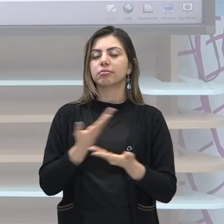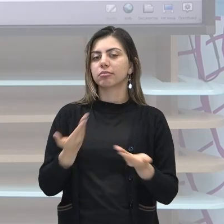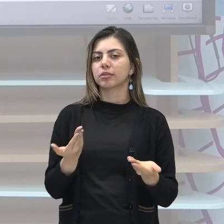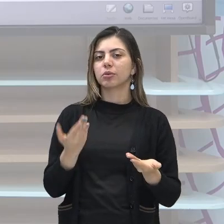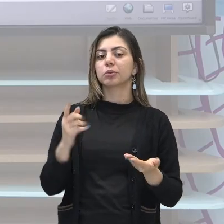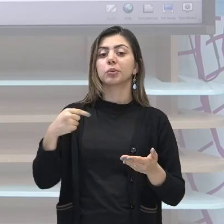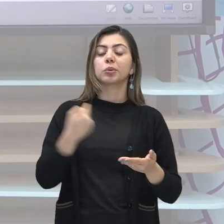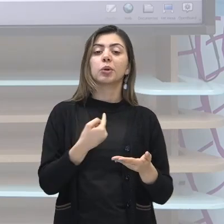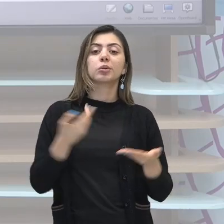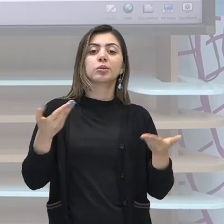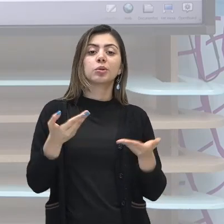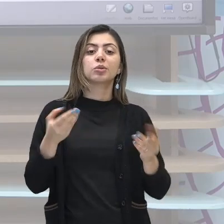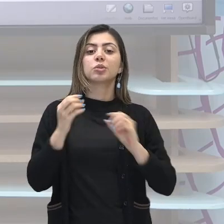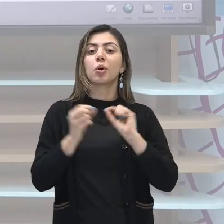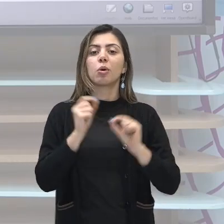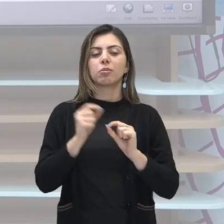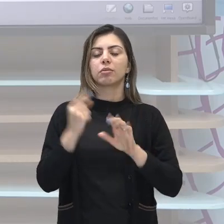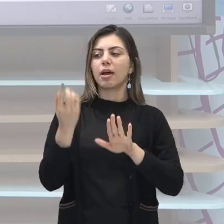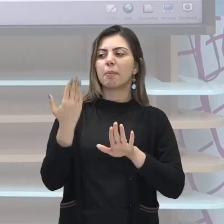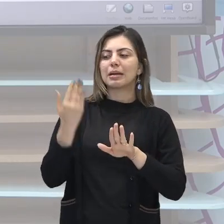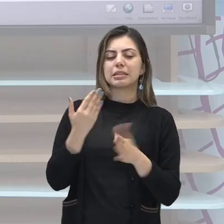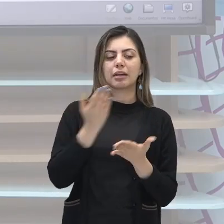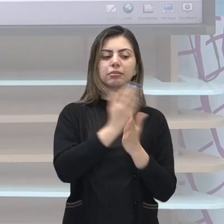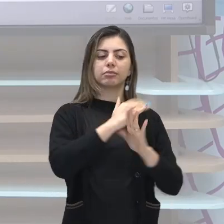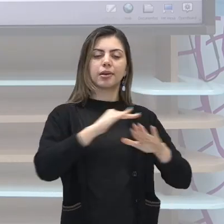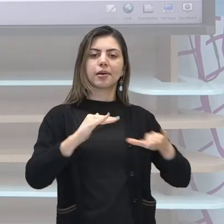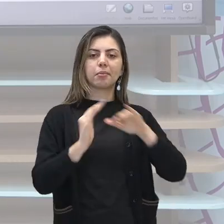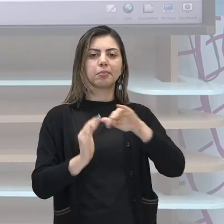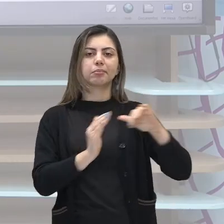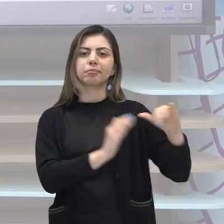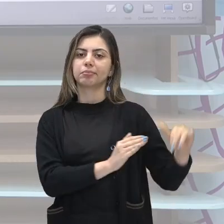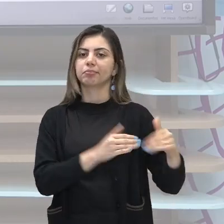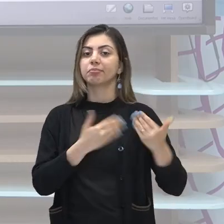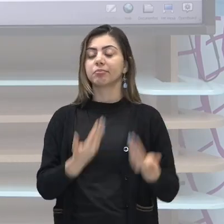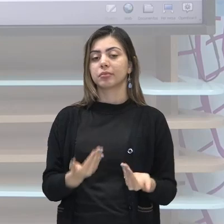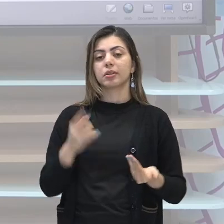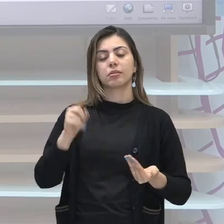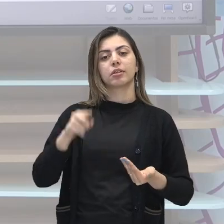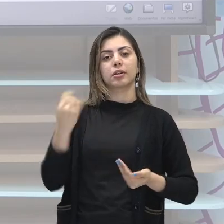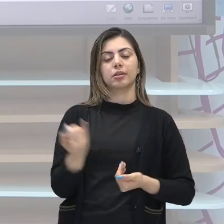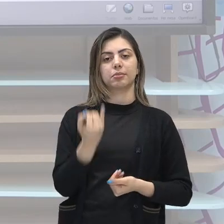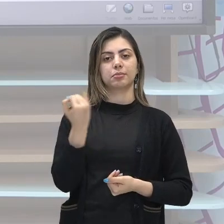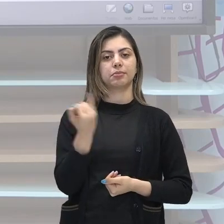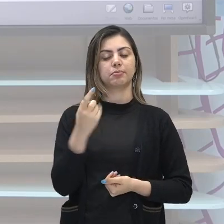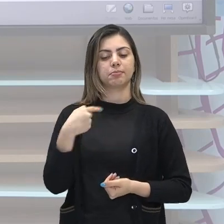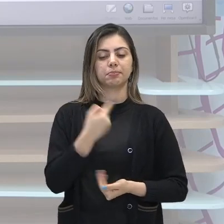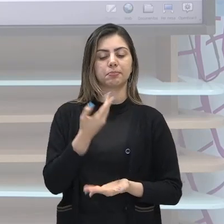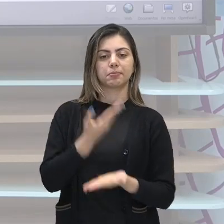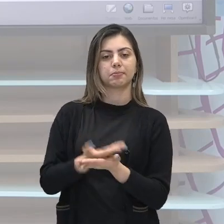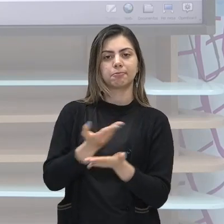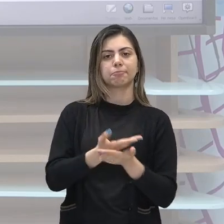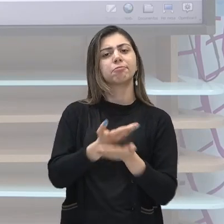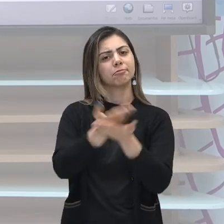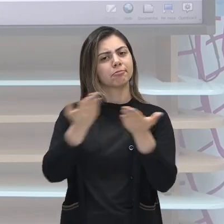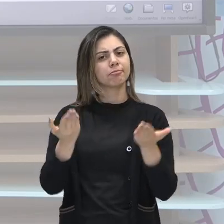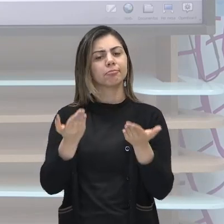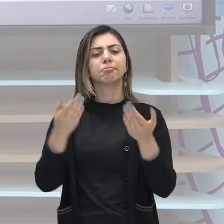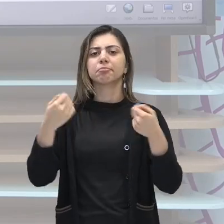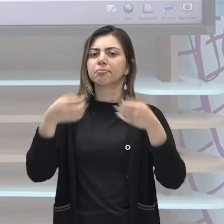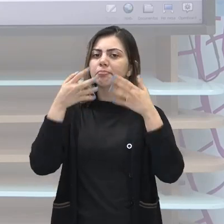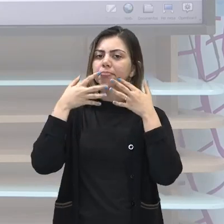quê? Levarmos adiante para o futuro. Então é muito importante, né, que você esteja